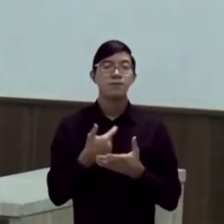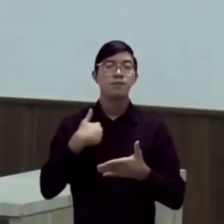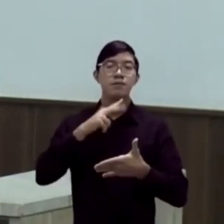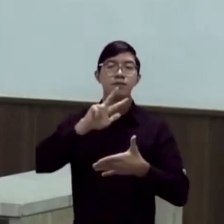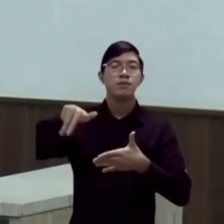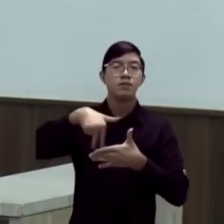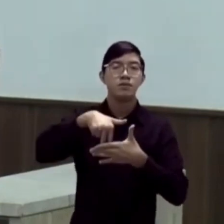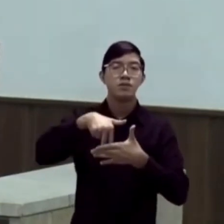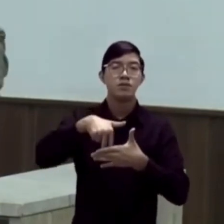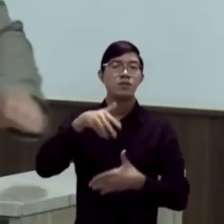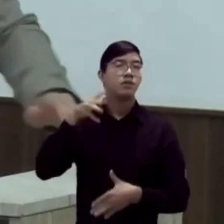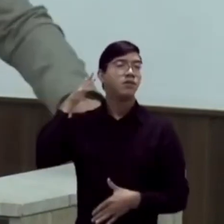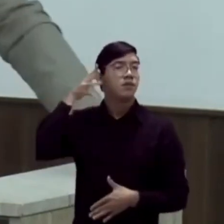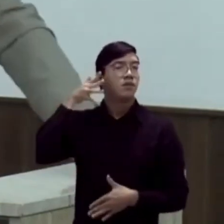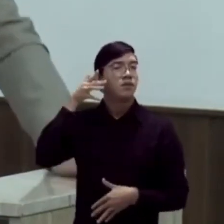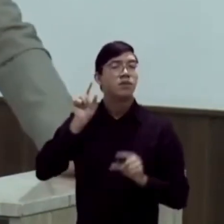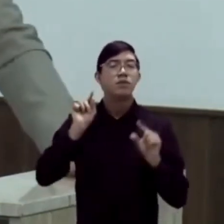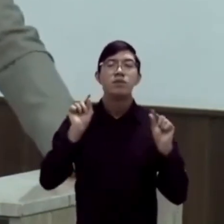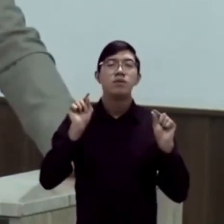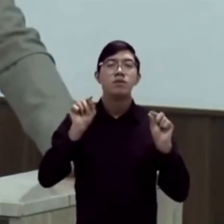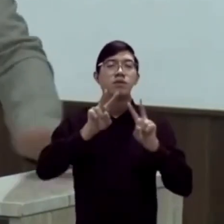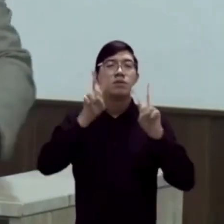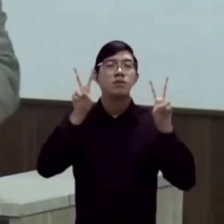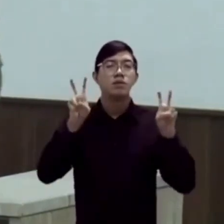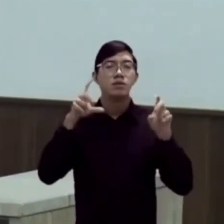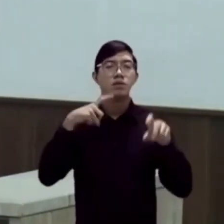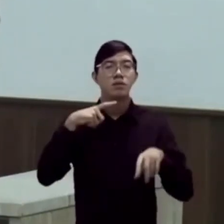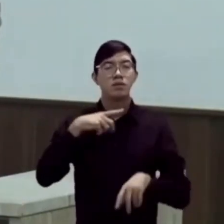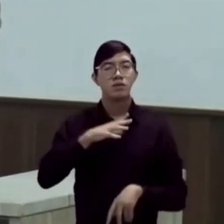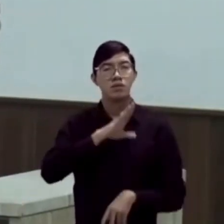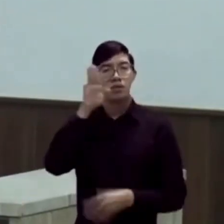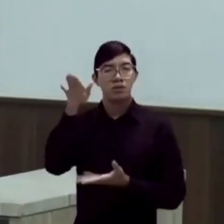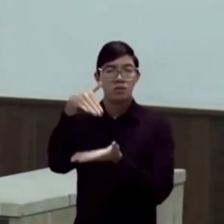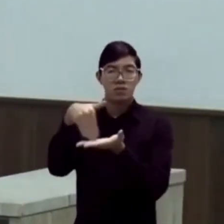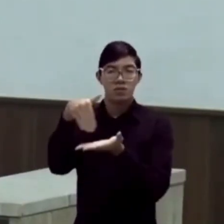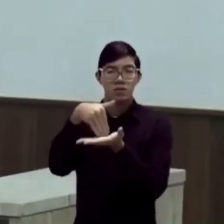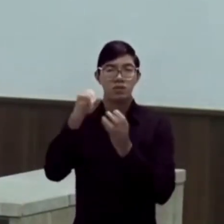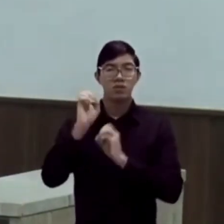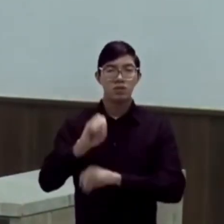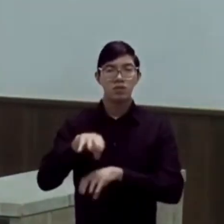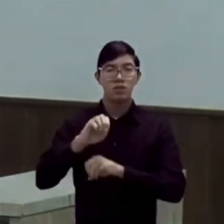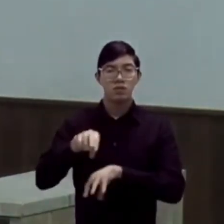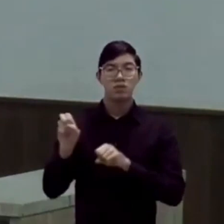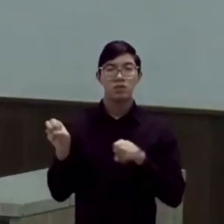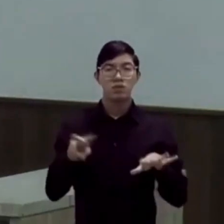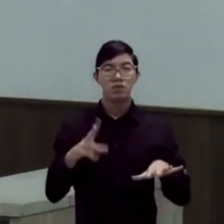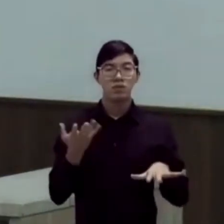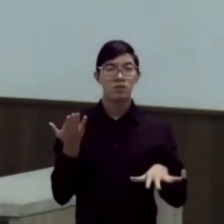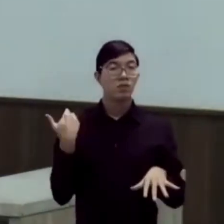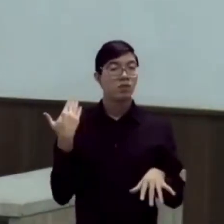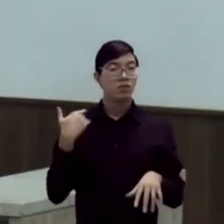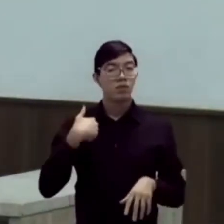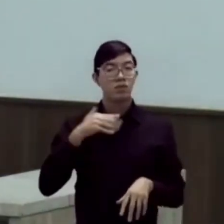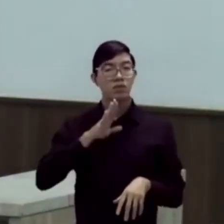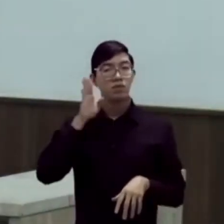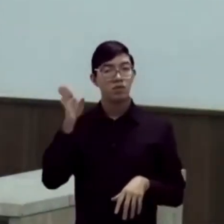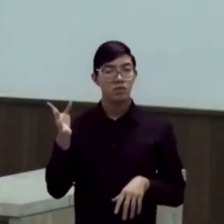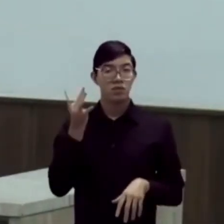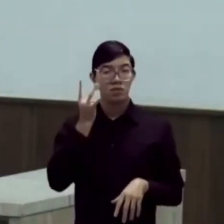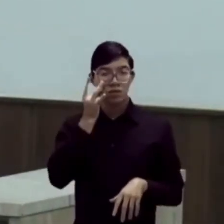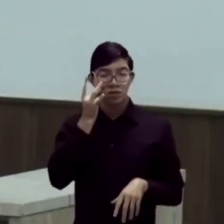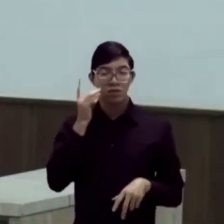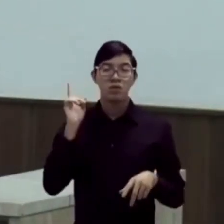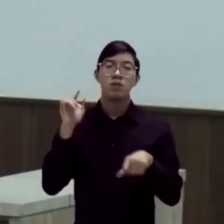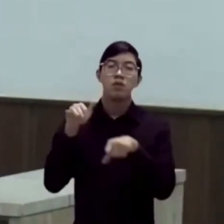senhores, é a minha ida à Secretaria de Educação na semana passada para tratar de diversos